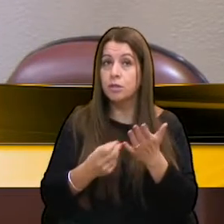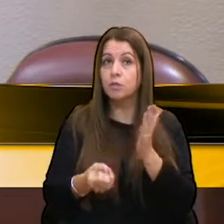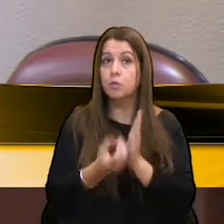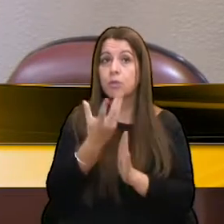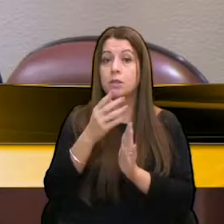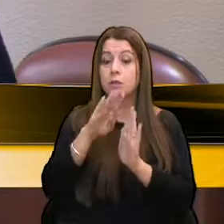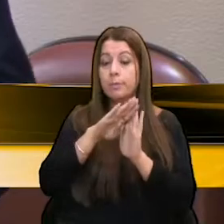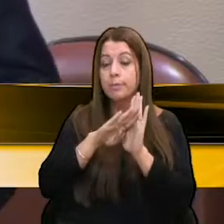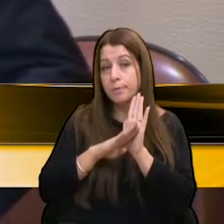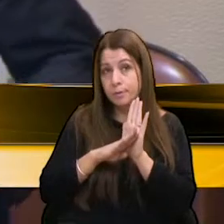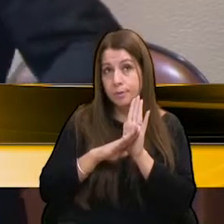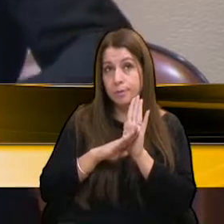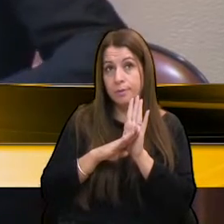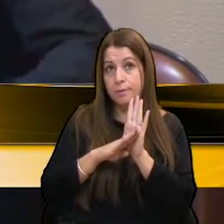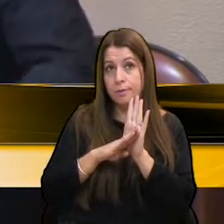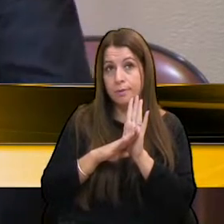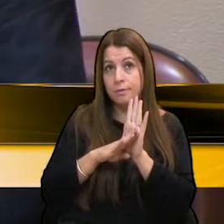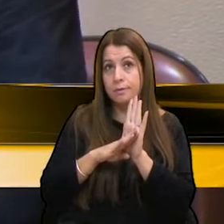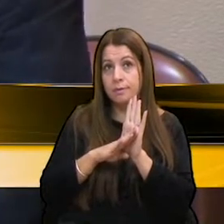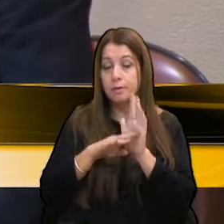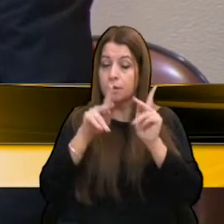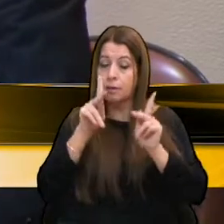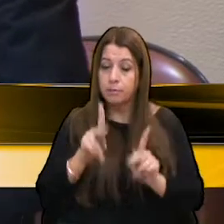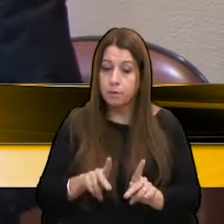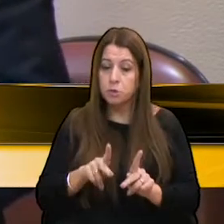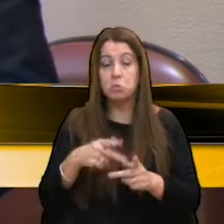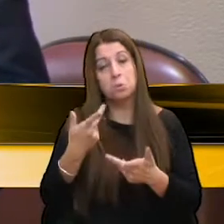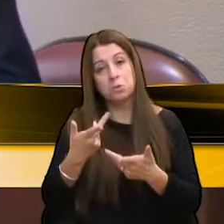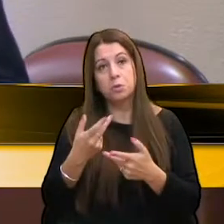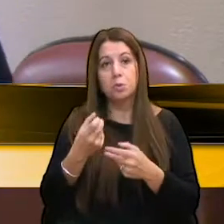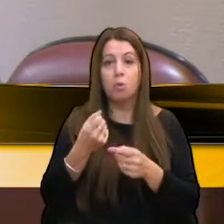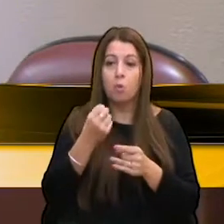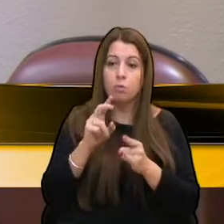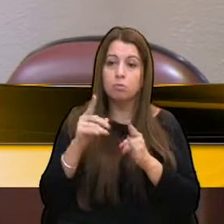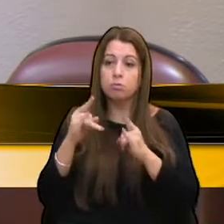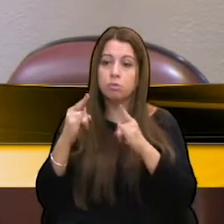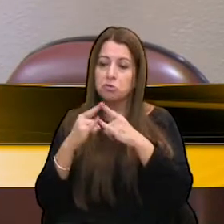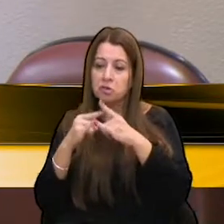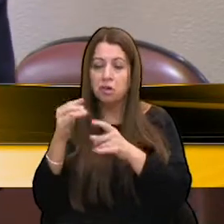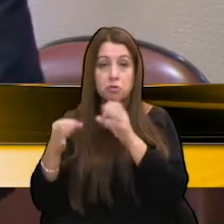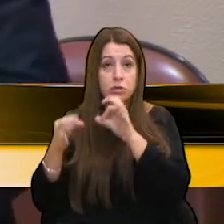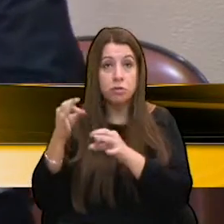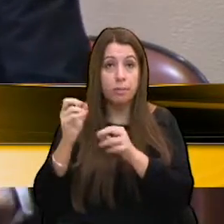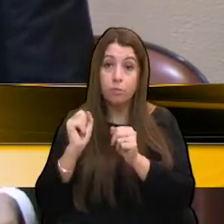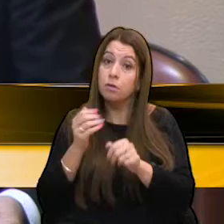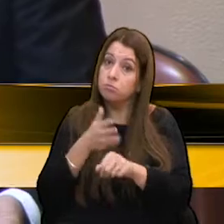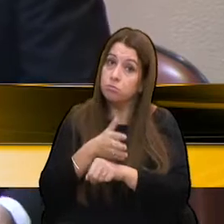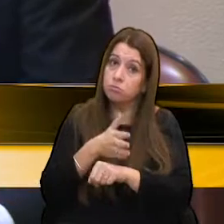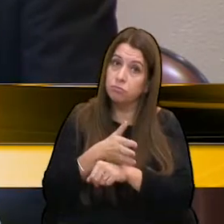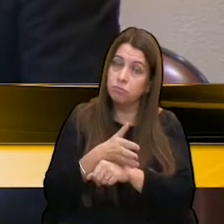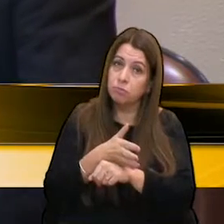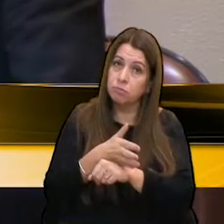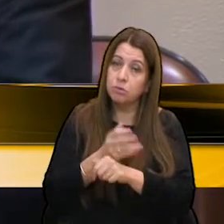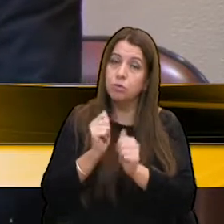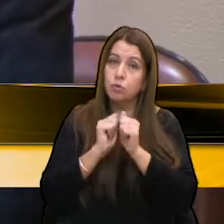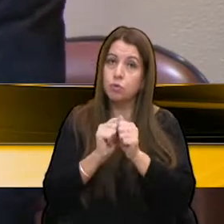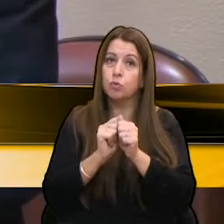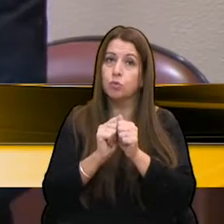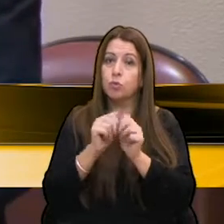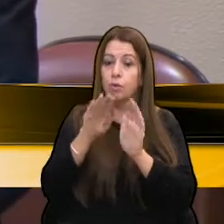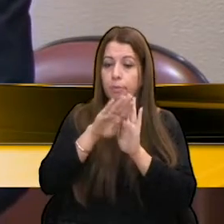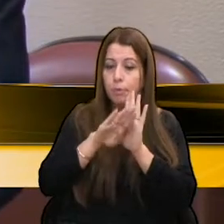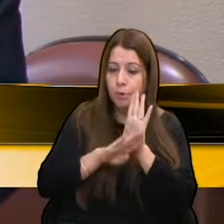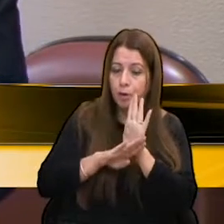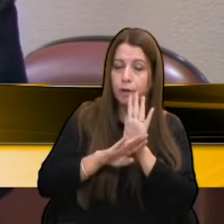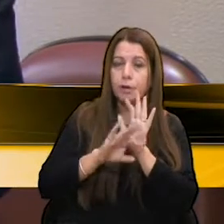um programa onde pessoas ou até mesmo entidades jurídicas pudessem participar através de programas